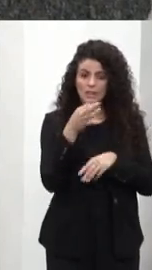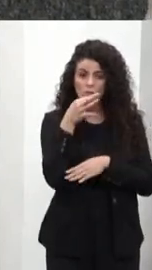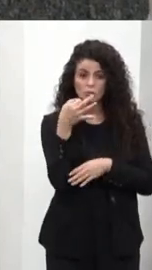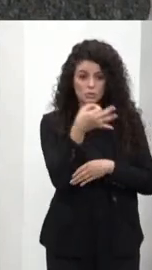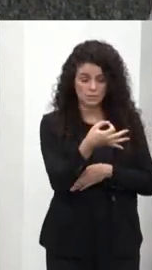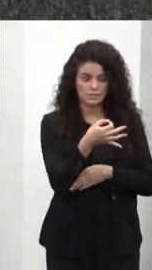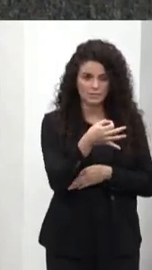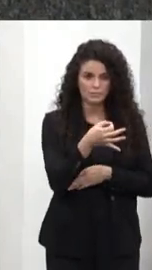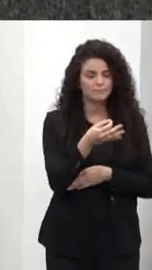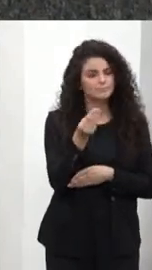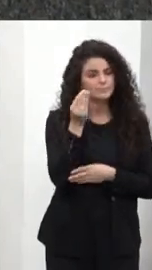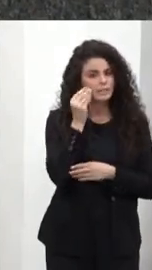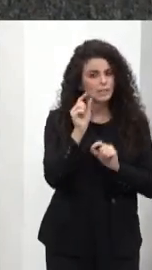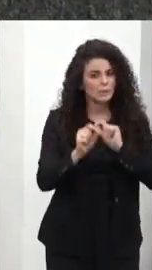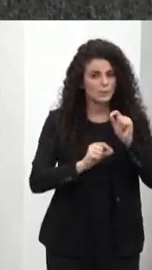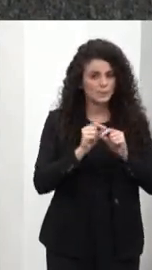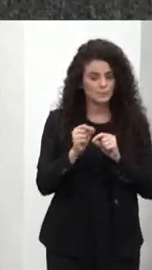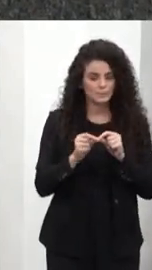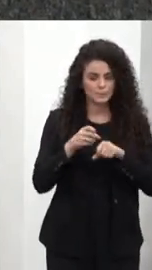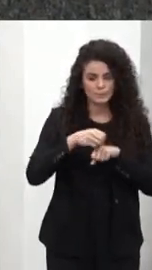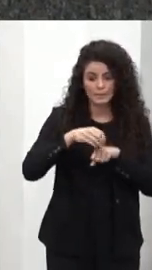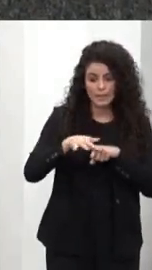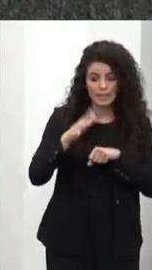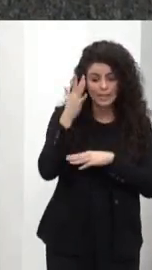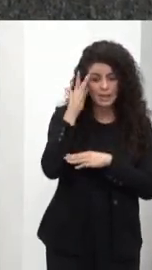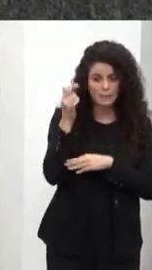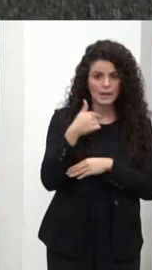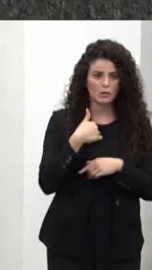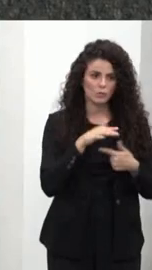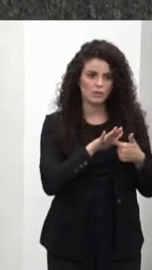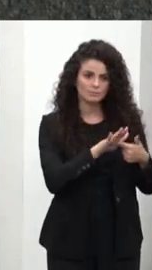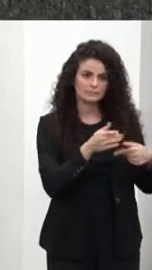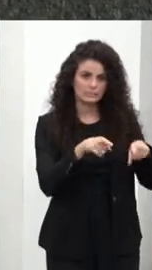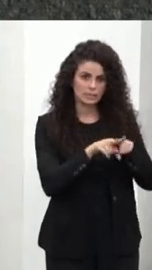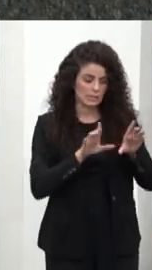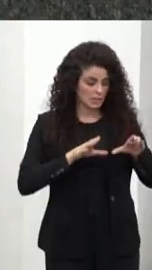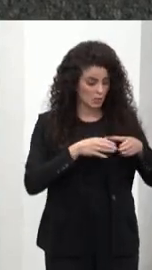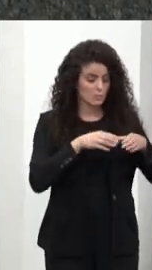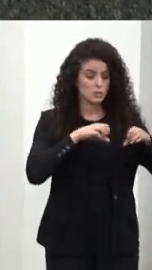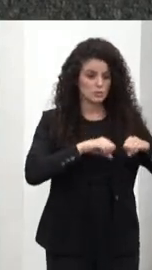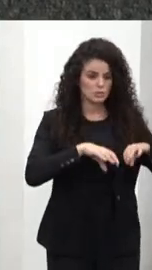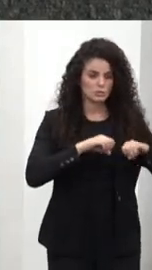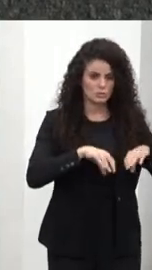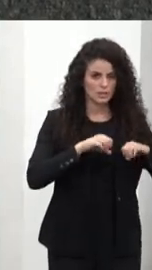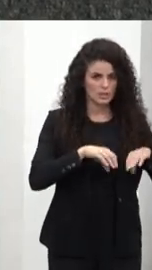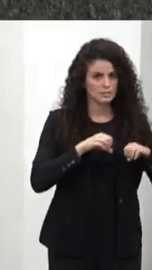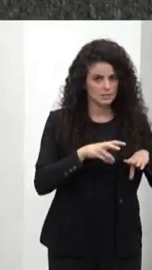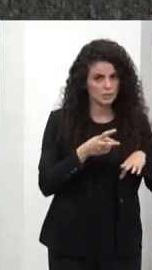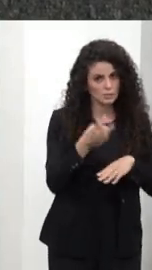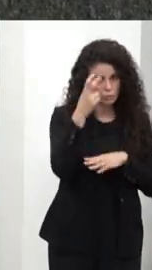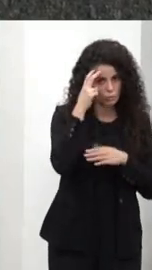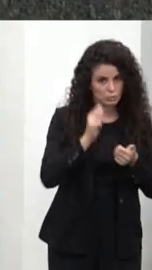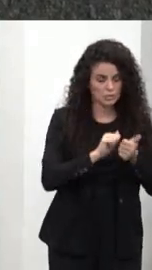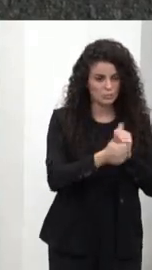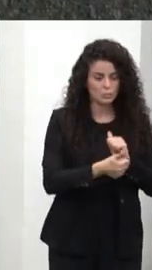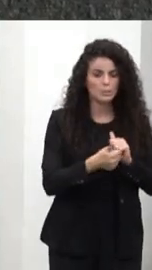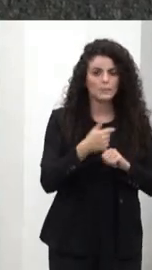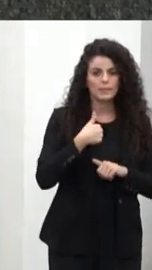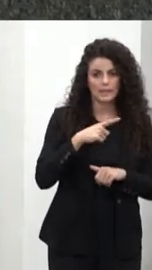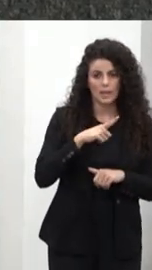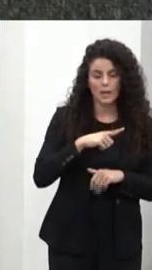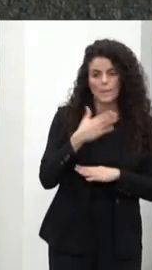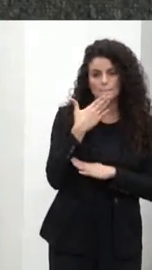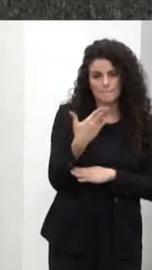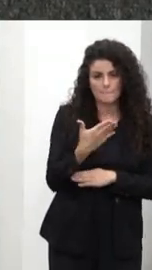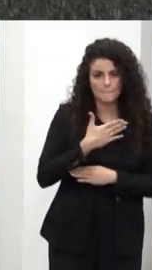é que eu vou inclusive apresentar amanhã na comissão de educação nós temos reunião tem um requerimento meu